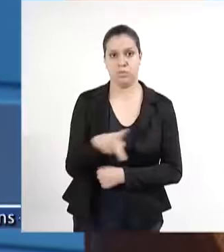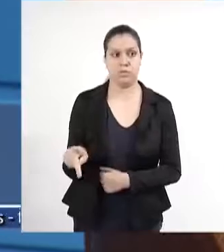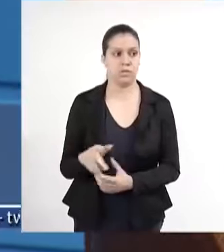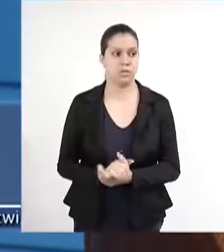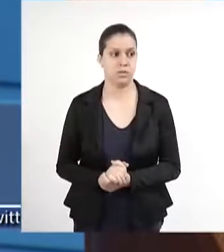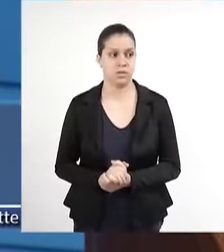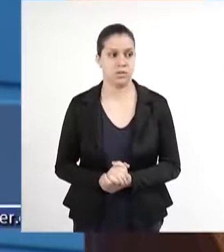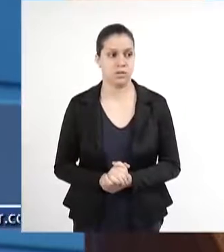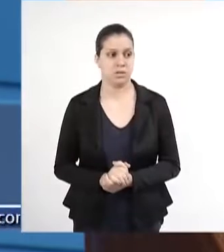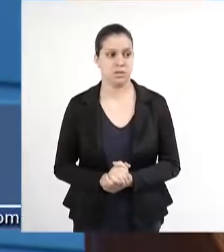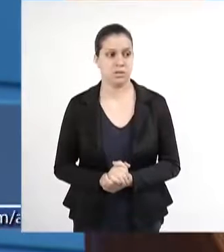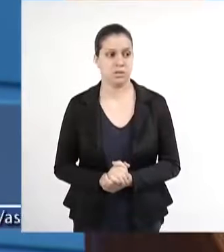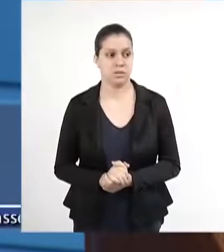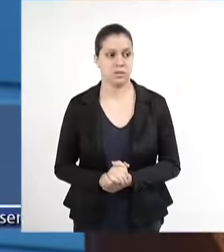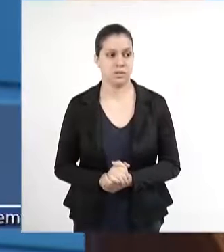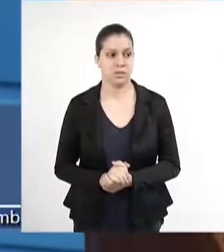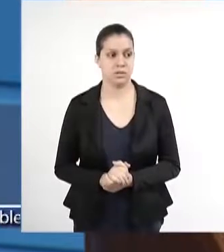Nós